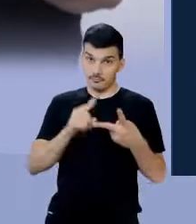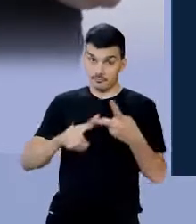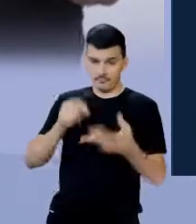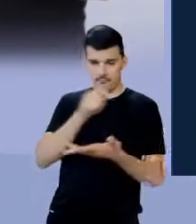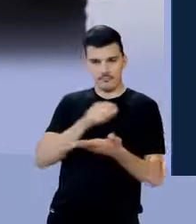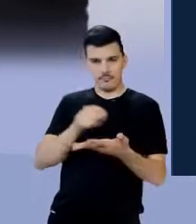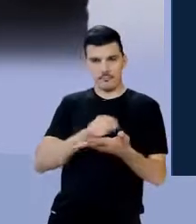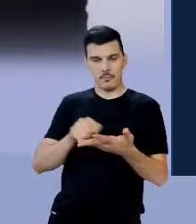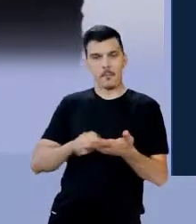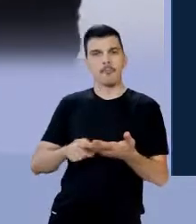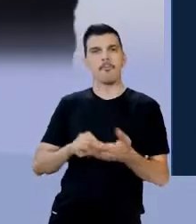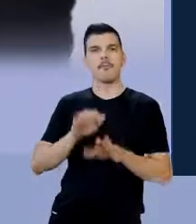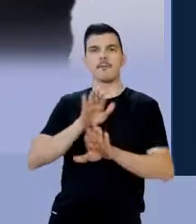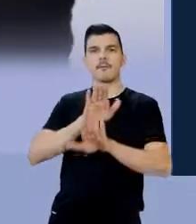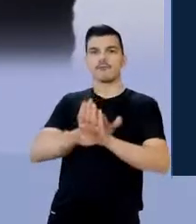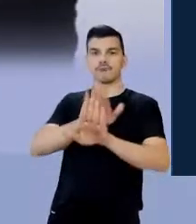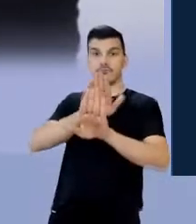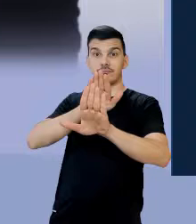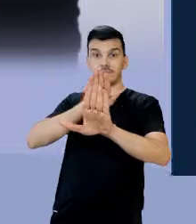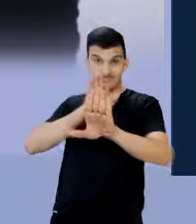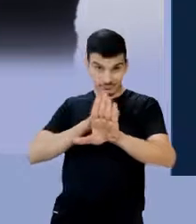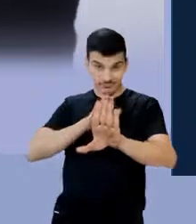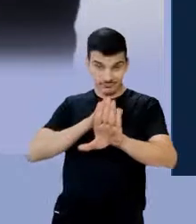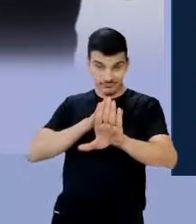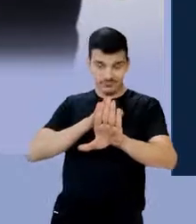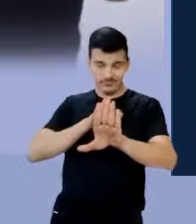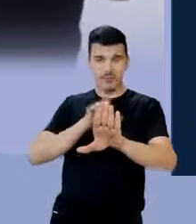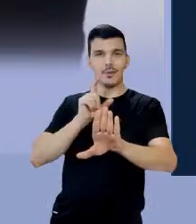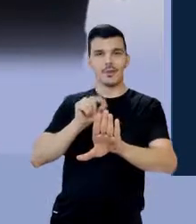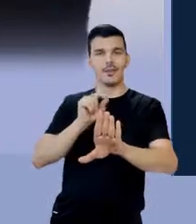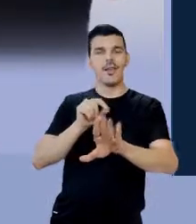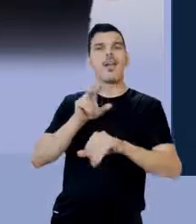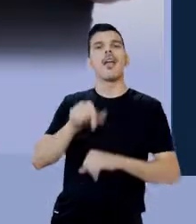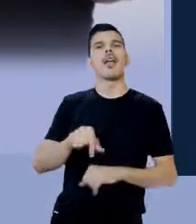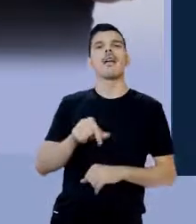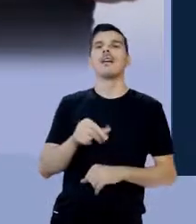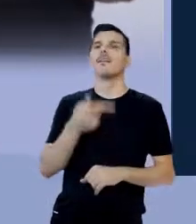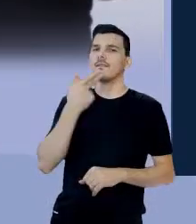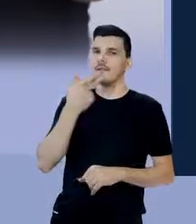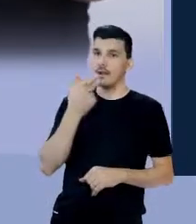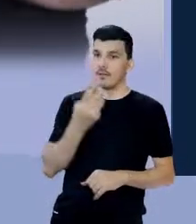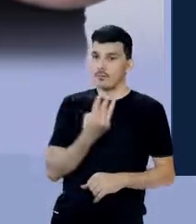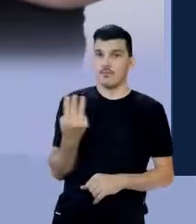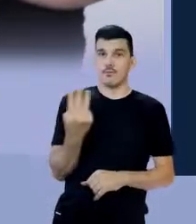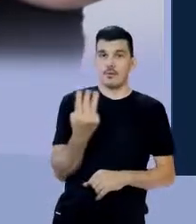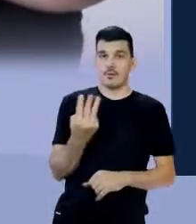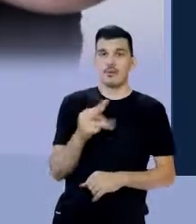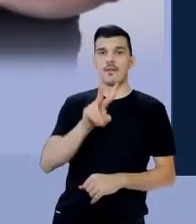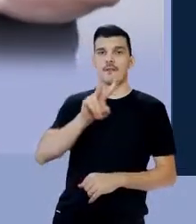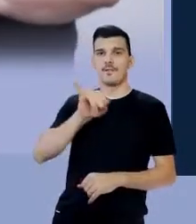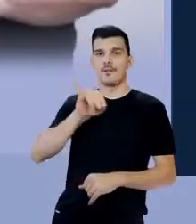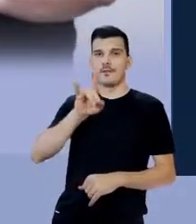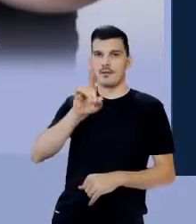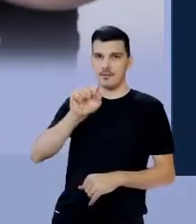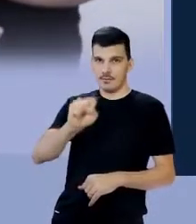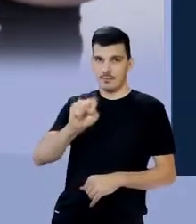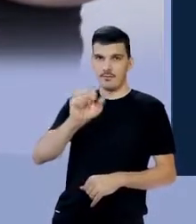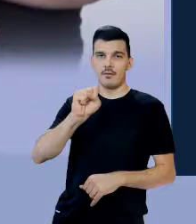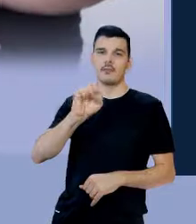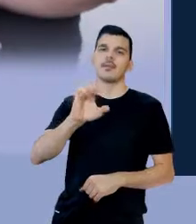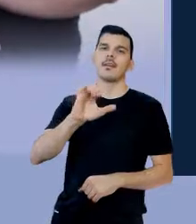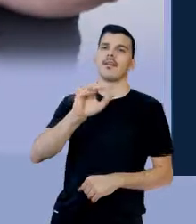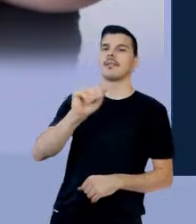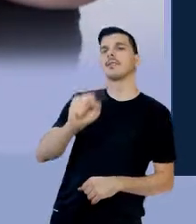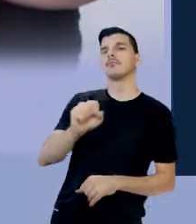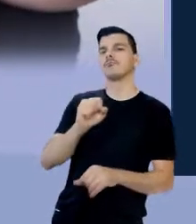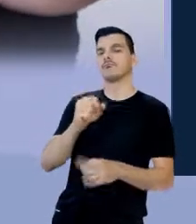Quando ele escreve, se ausenta, quando ele se distancia disso, ele o faz em Vidas Secas,